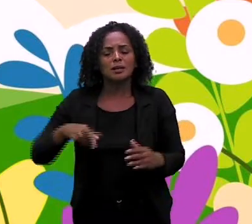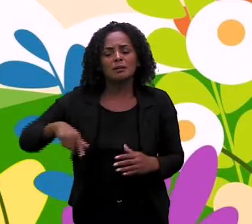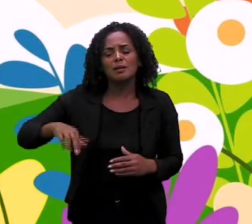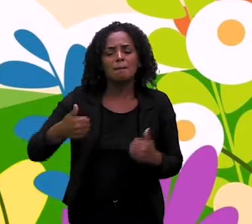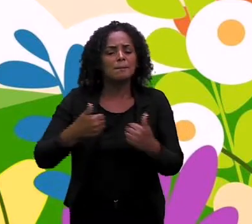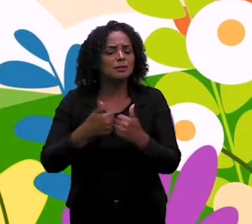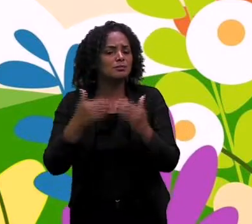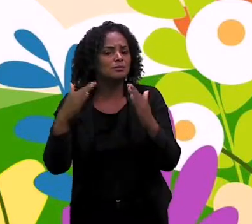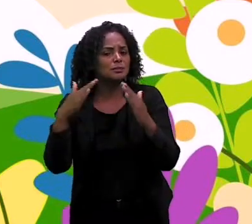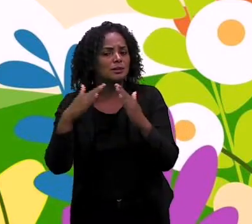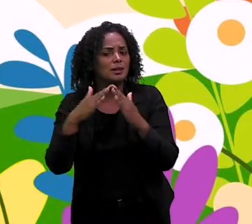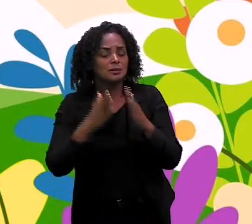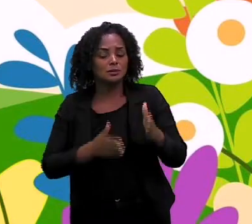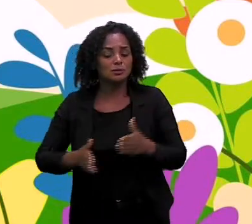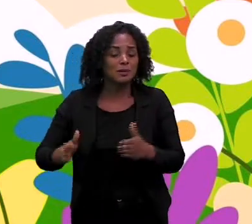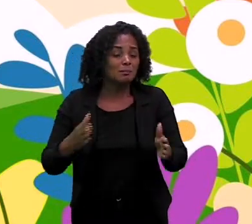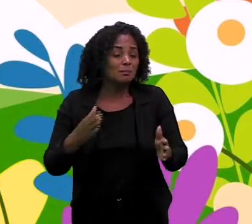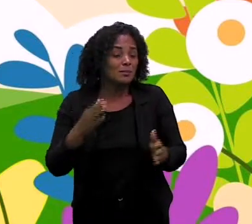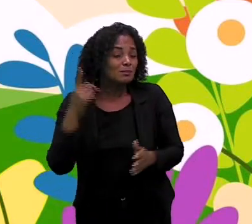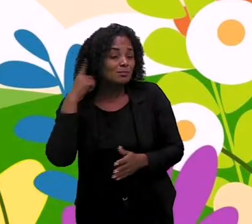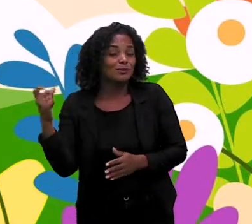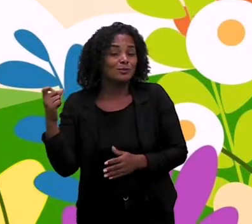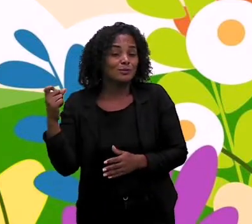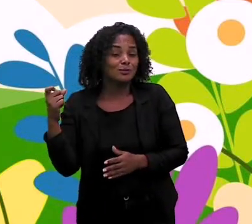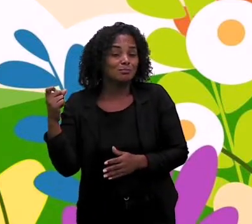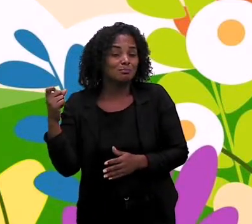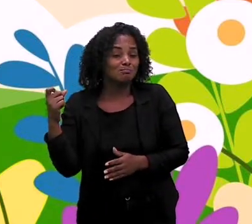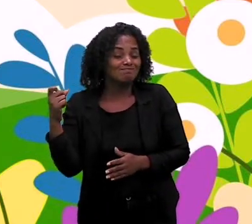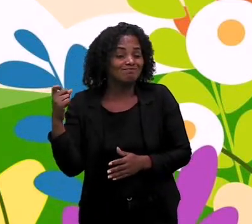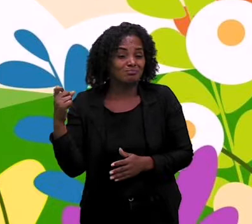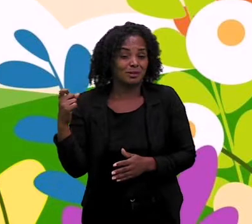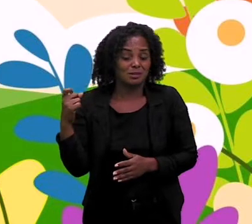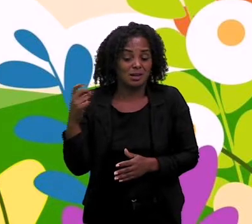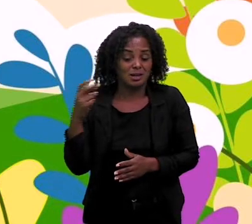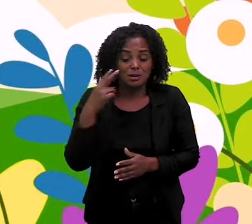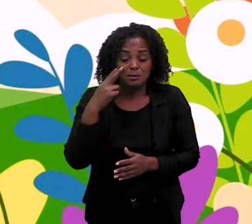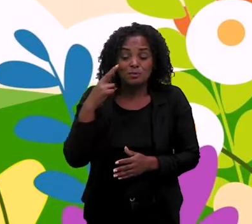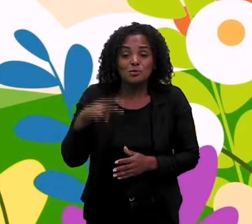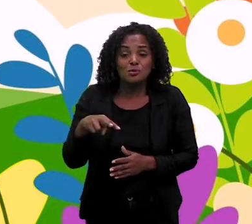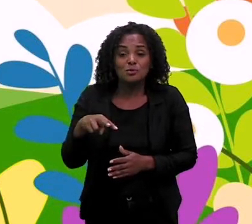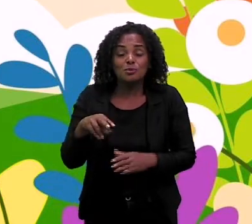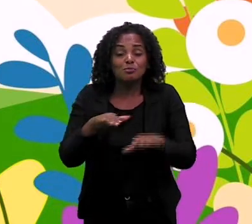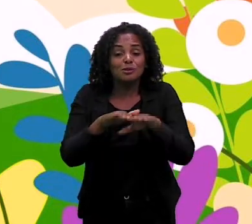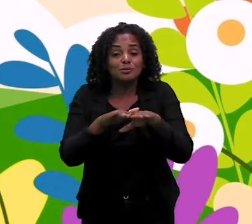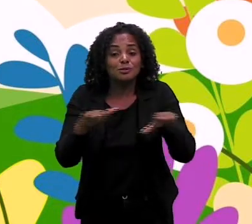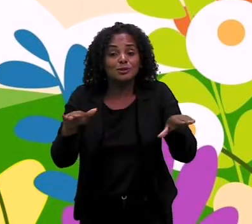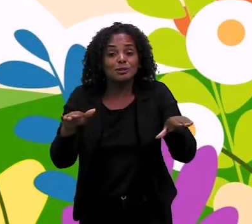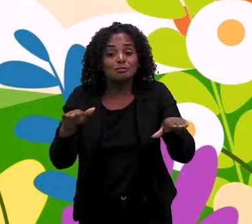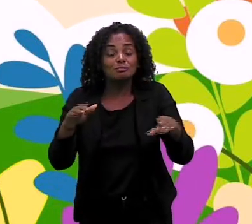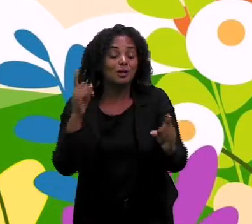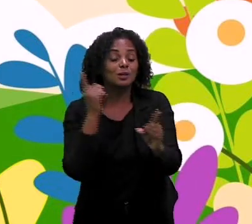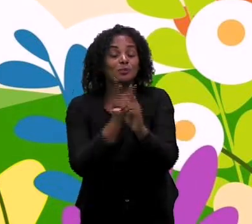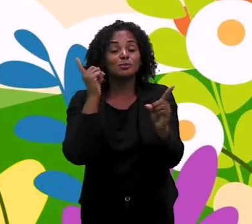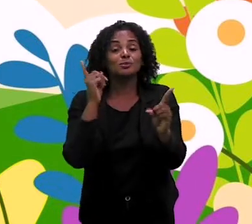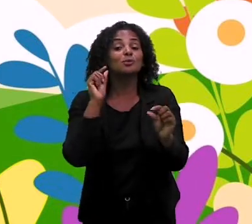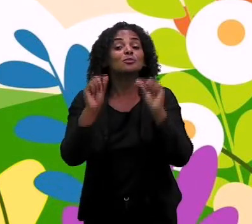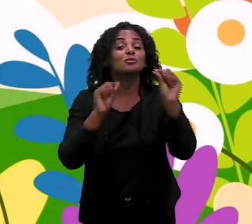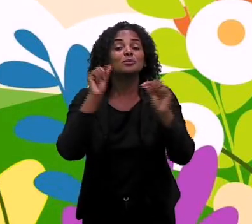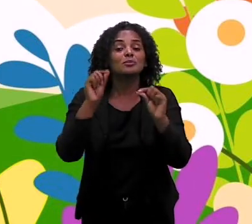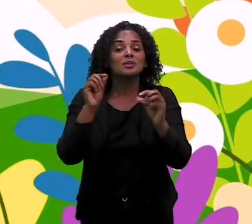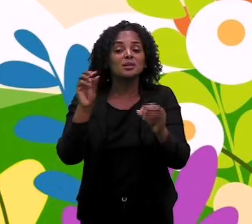barulhinho. Quando ela olhou para o chão, ela encontrou uma